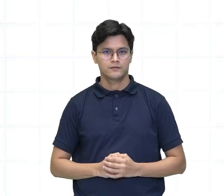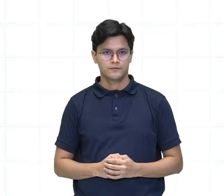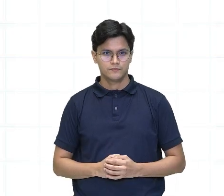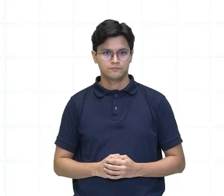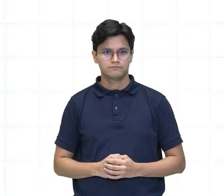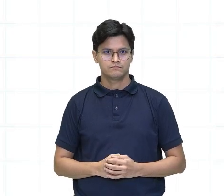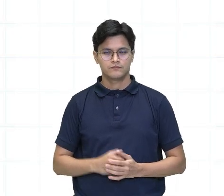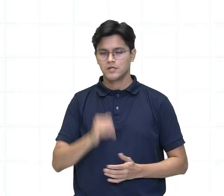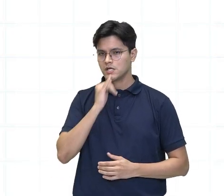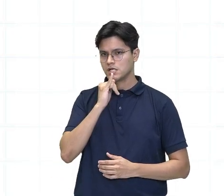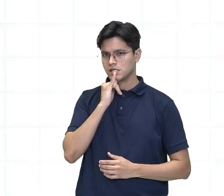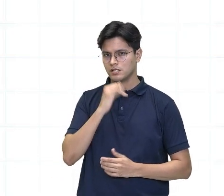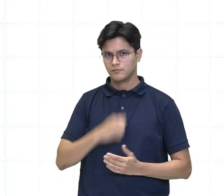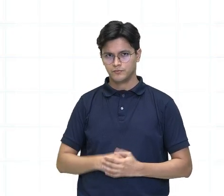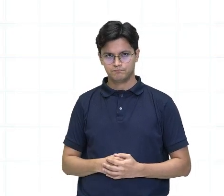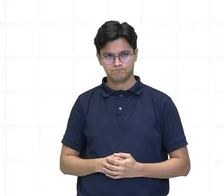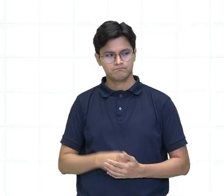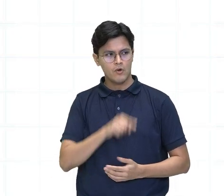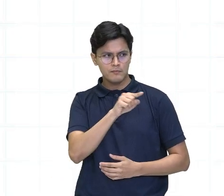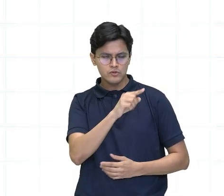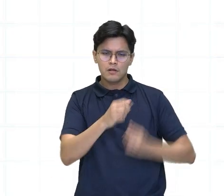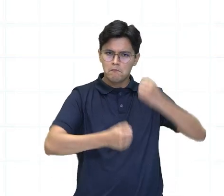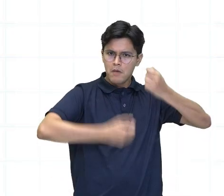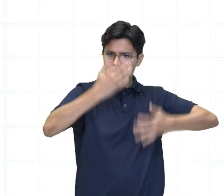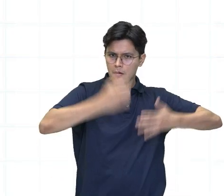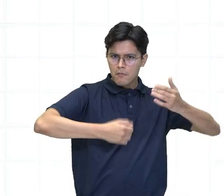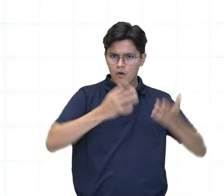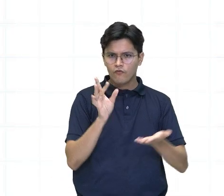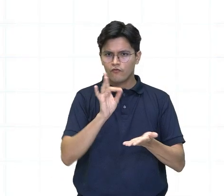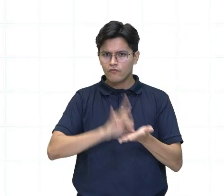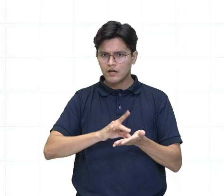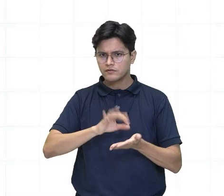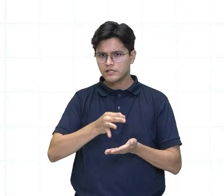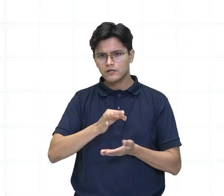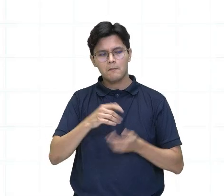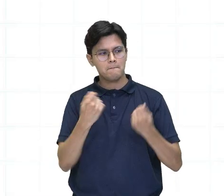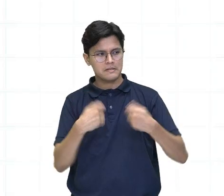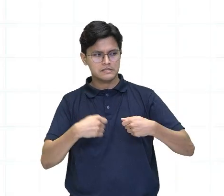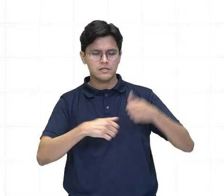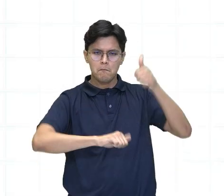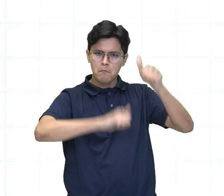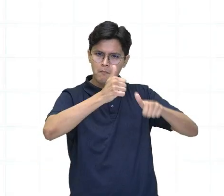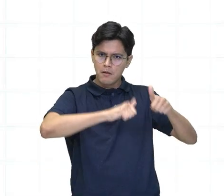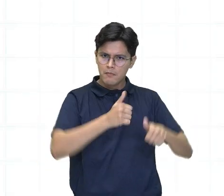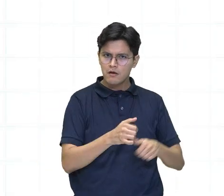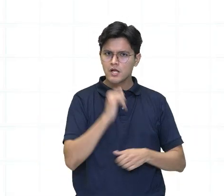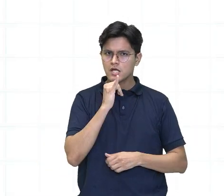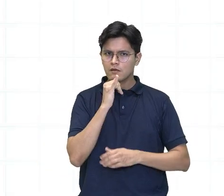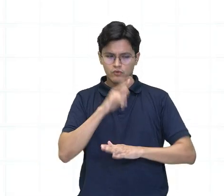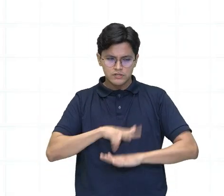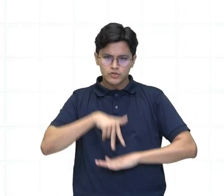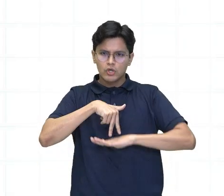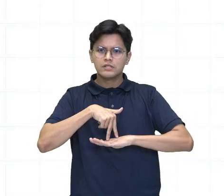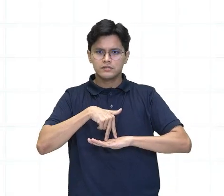o fato em si, né, de você se posicionar vai implicar aí em questionar